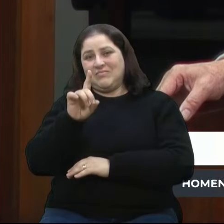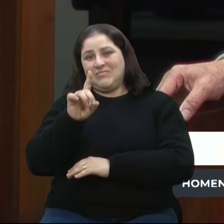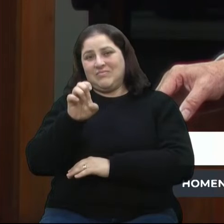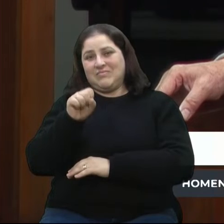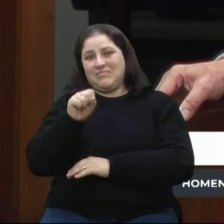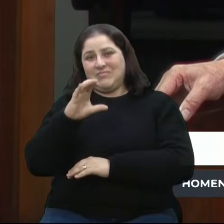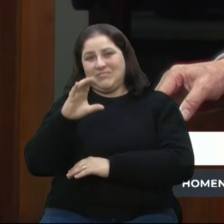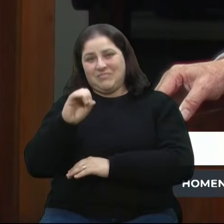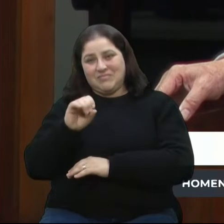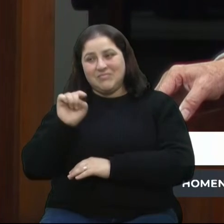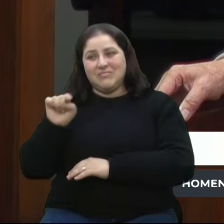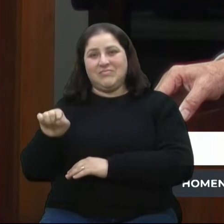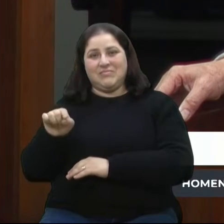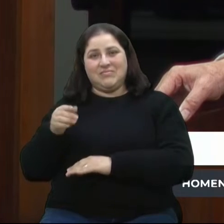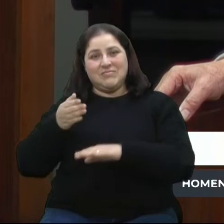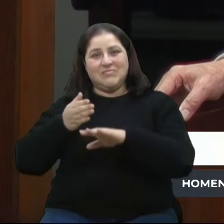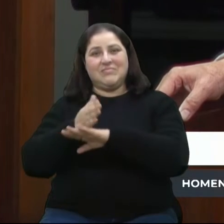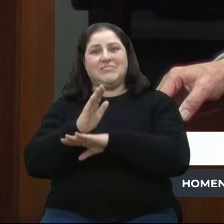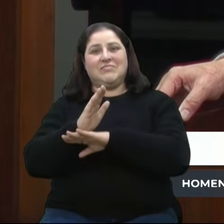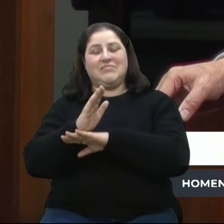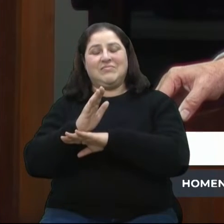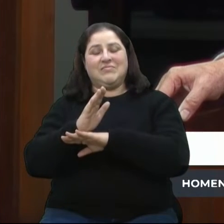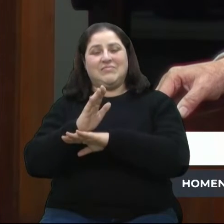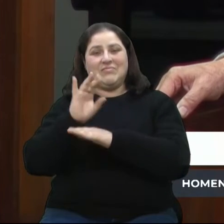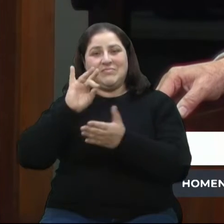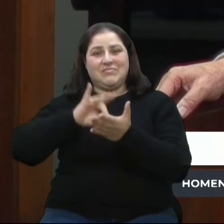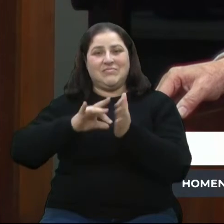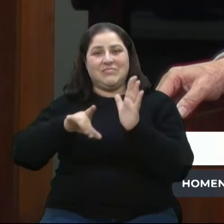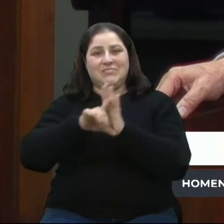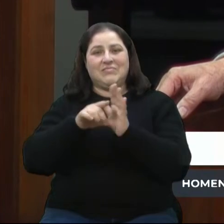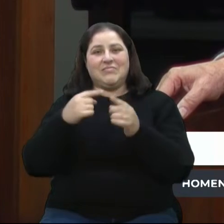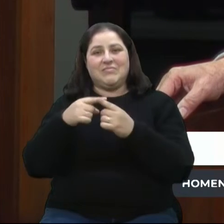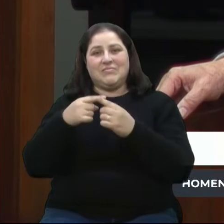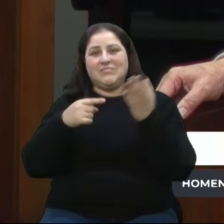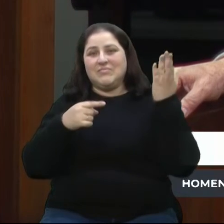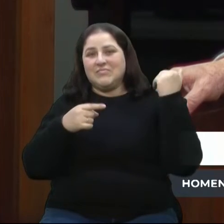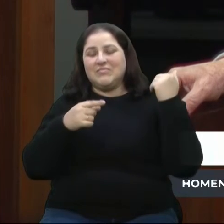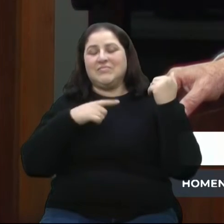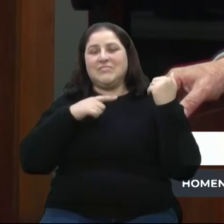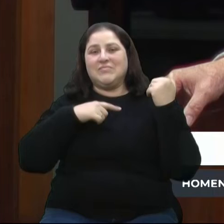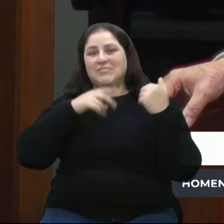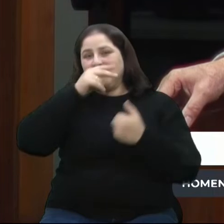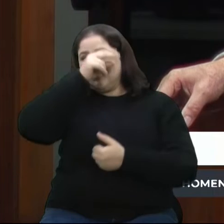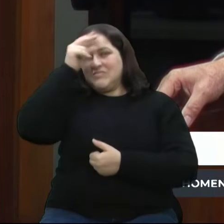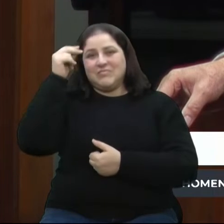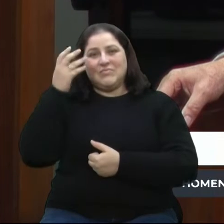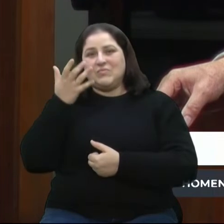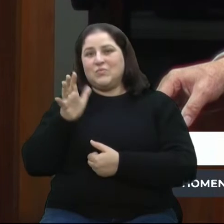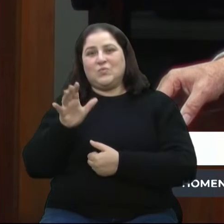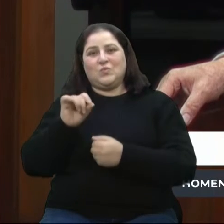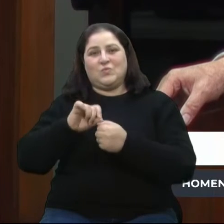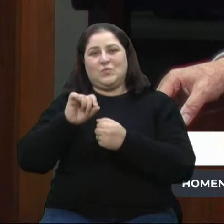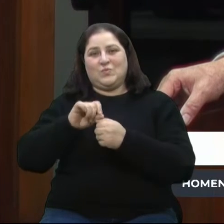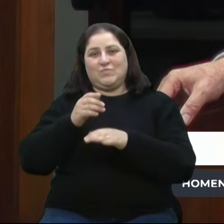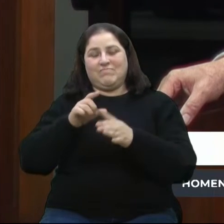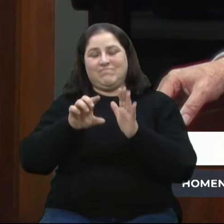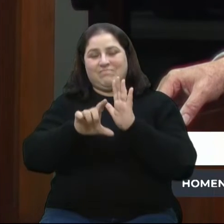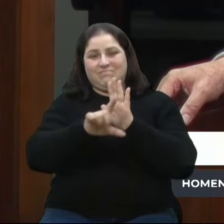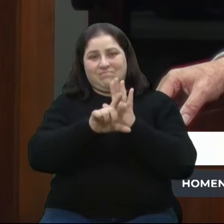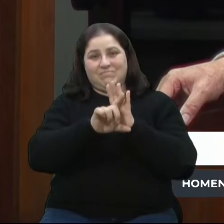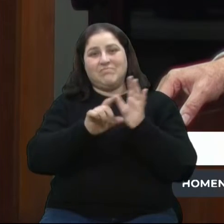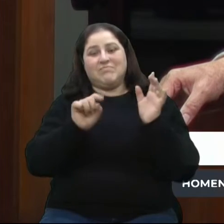a honra de sancionar essa lei, porque o prefeito, à época, não quis promulgar a lei, né? E voltou